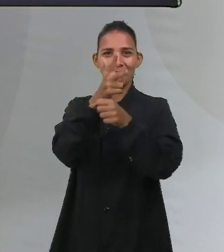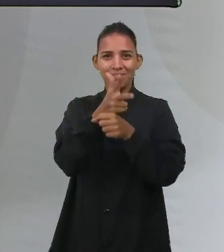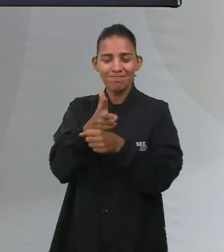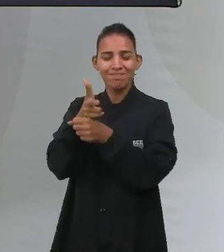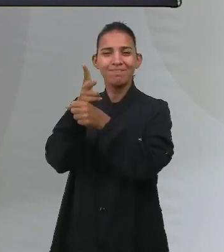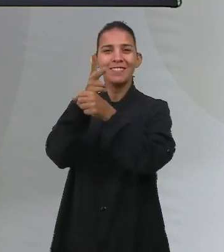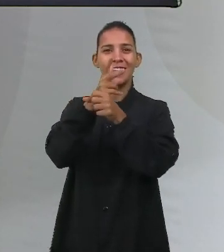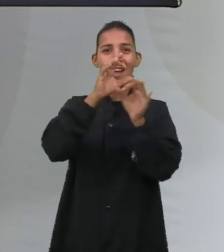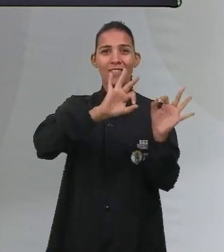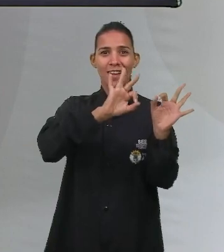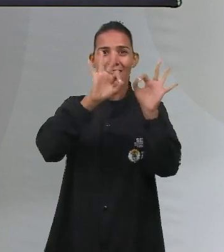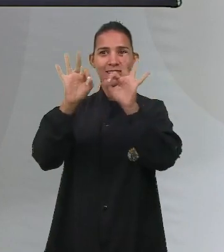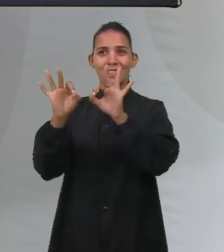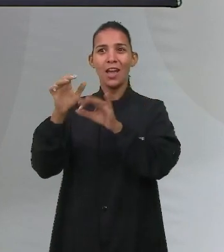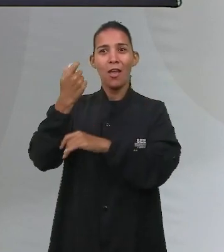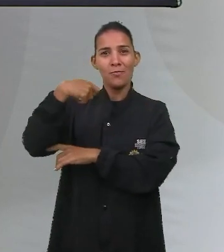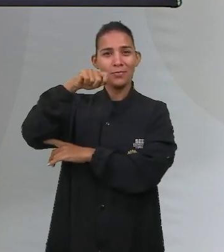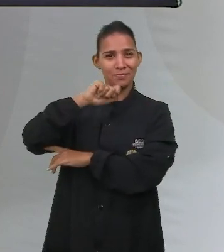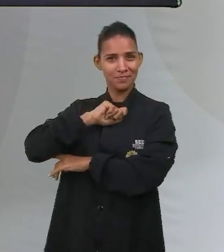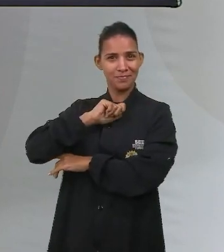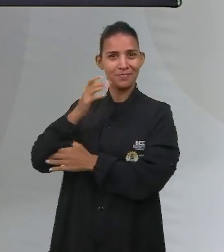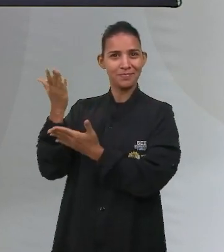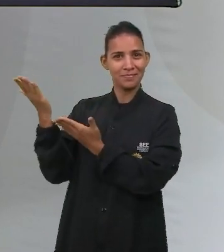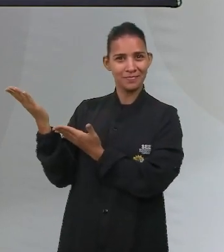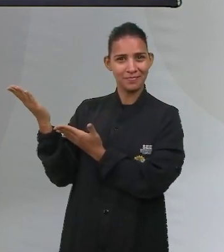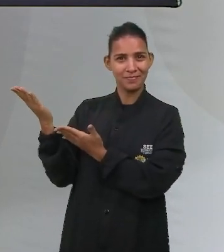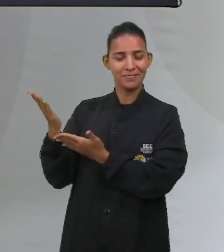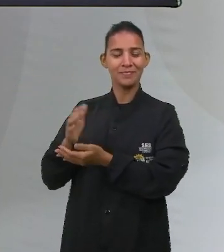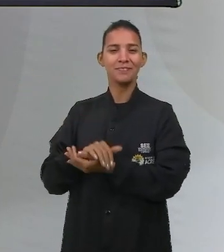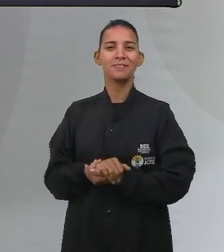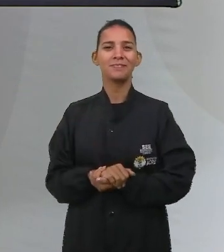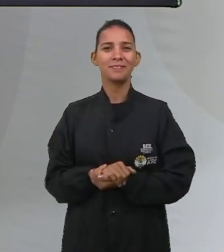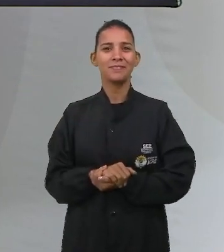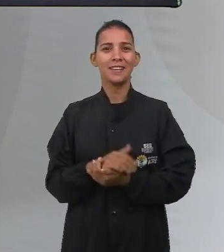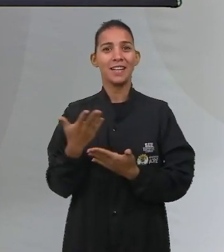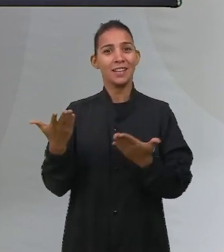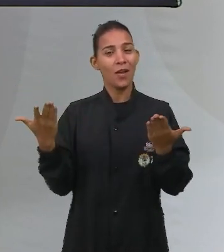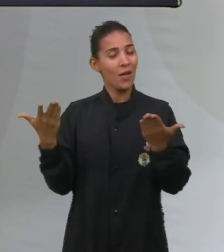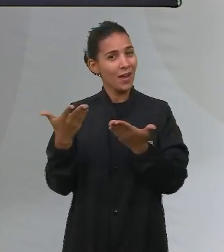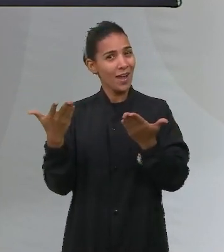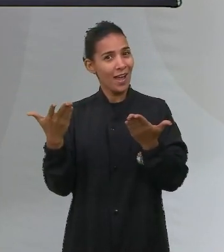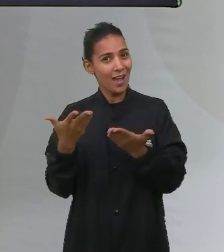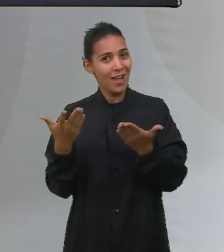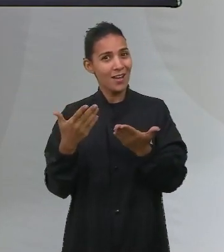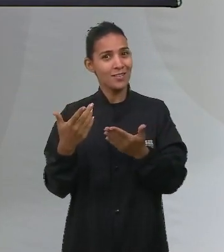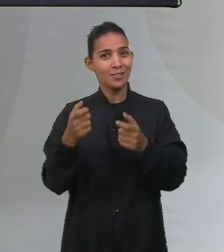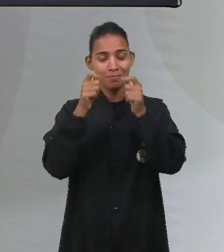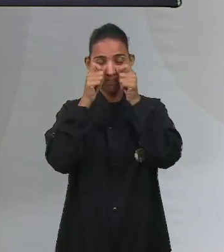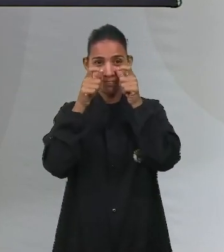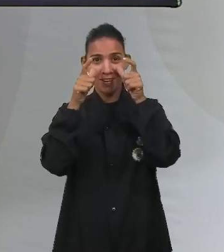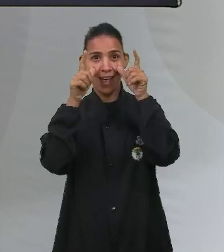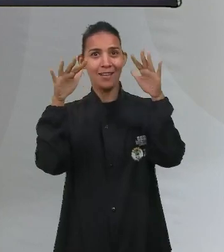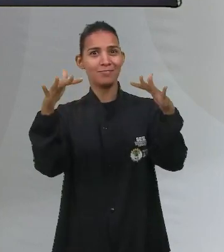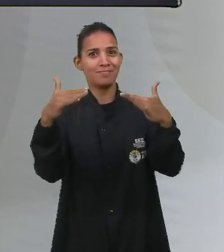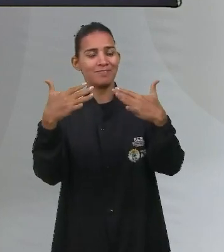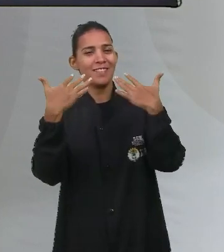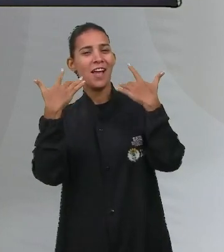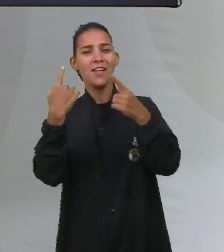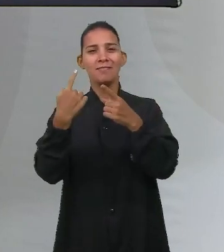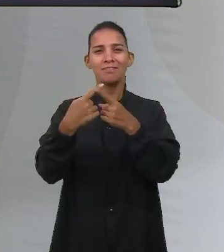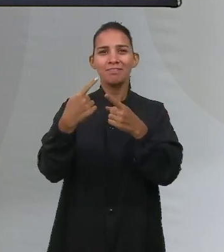videoaula, este é o meu sinal. Então, a partir de agora, eu peço a sua atenção, porque eu